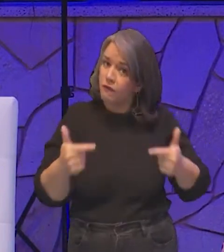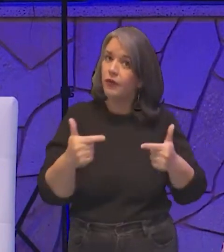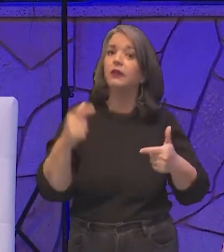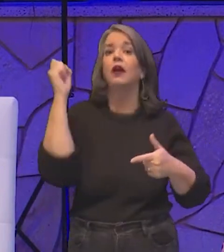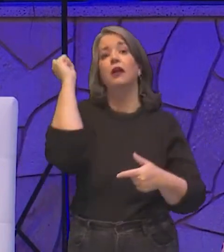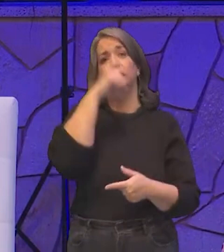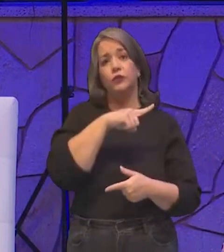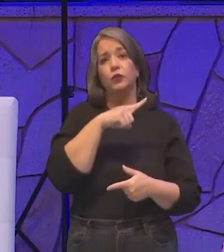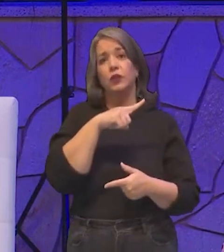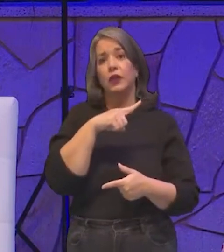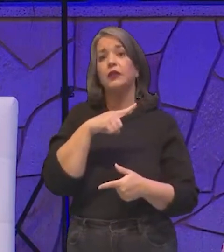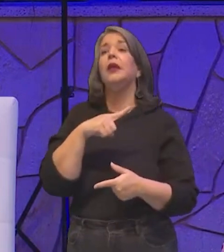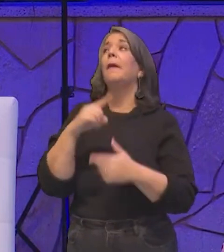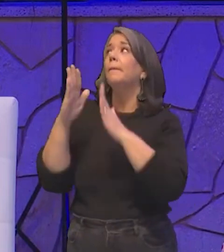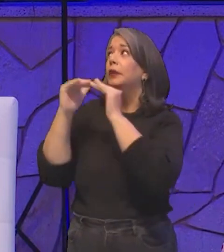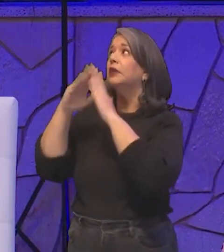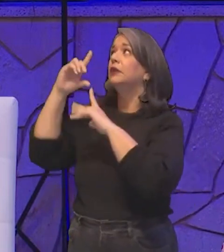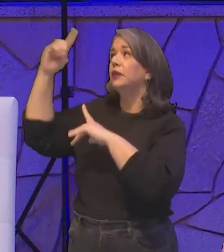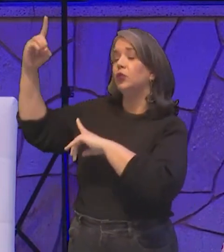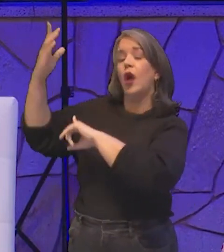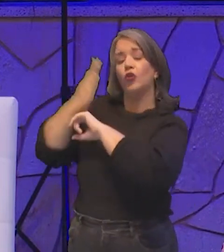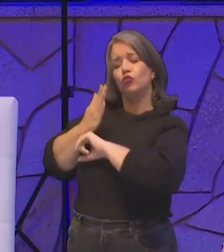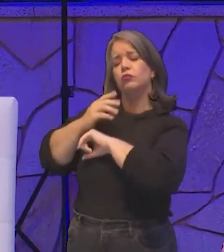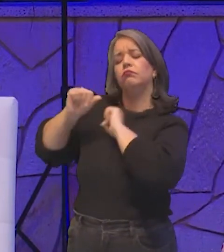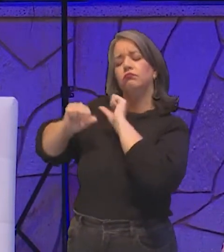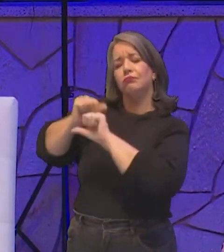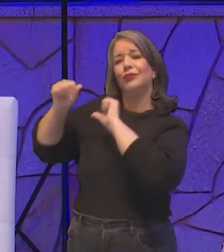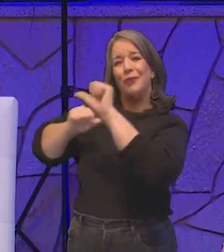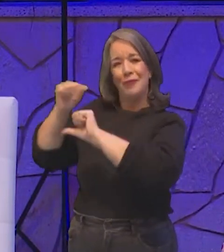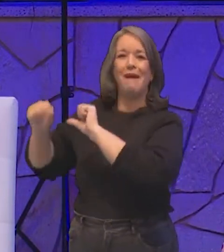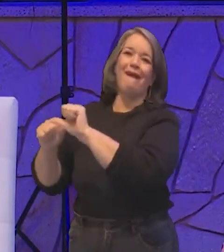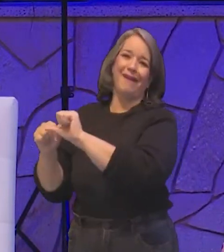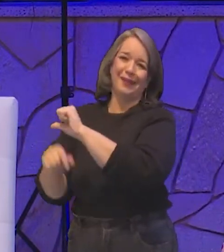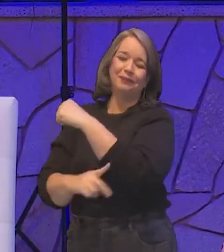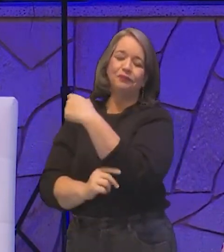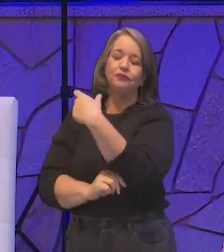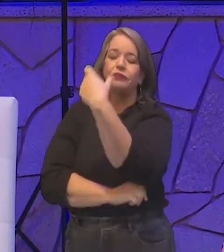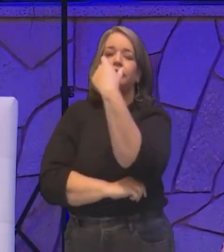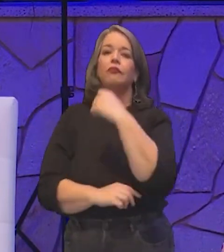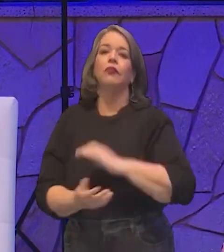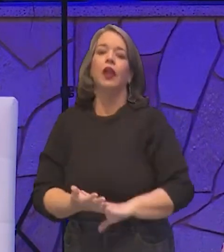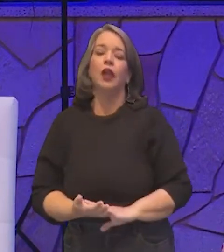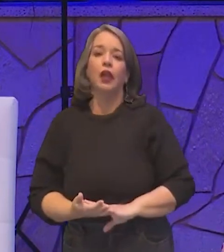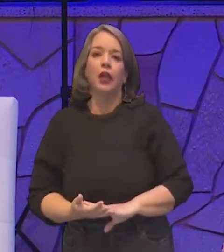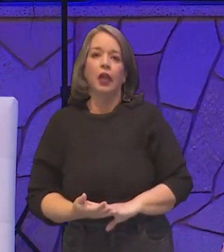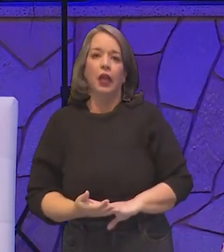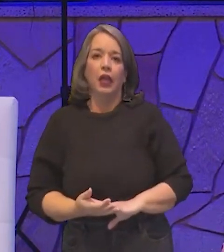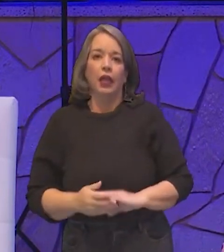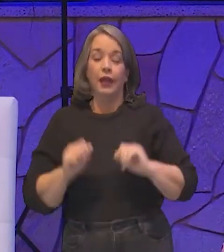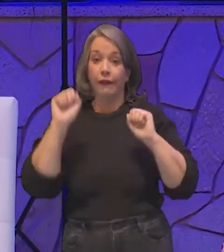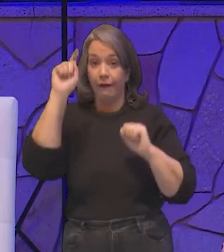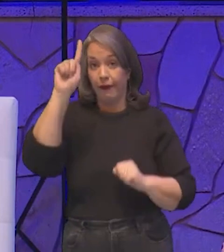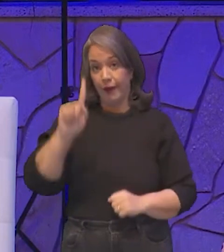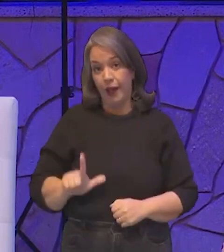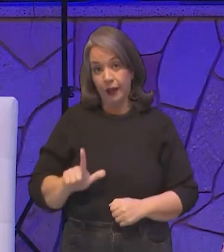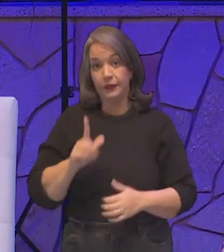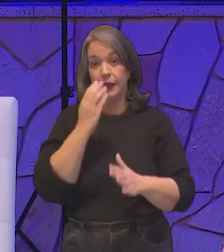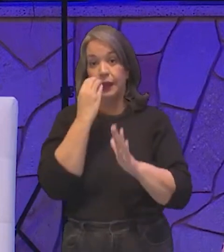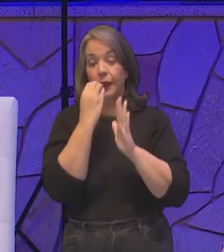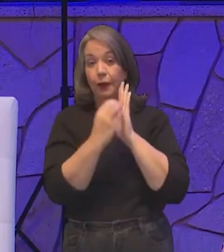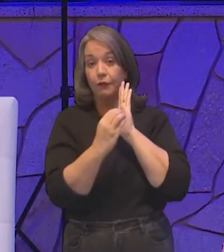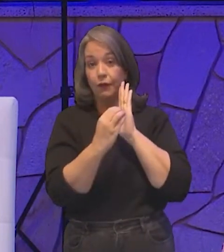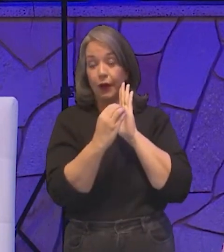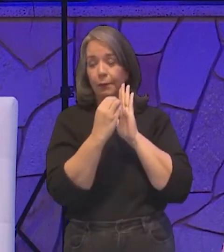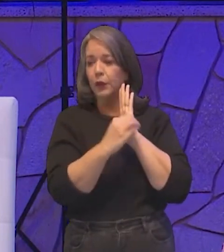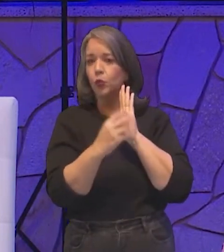nossa vida. Lá no capítulo 2 de Gálatas, versículo 20, nós aprendemos que